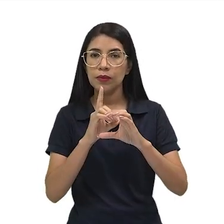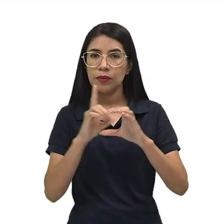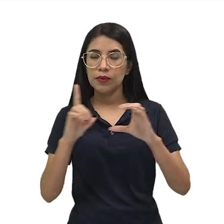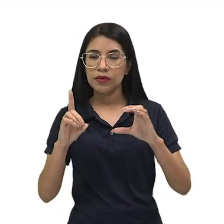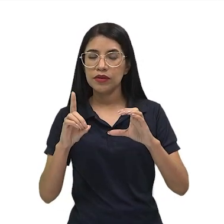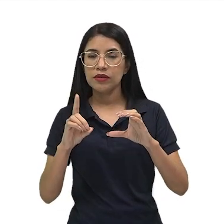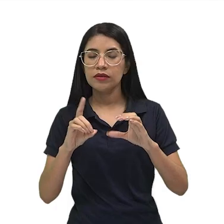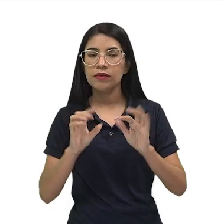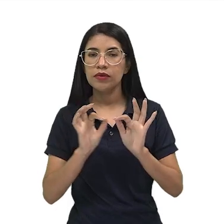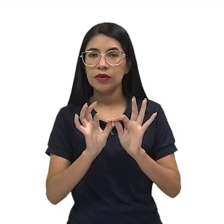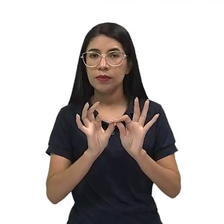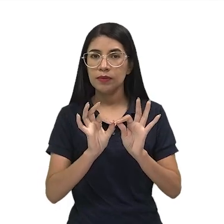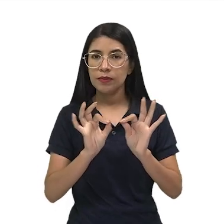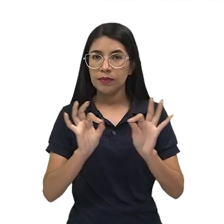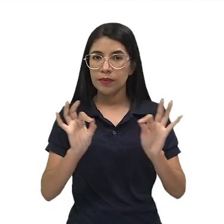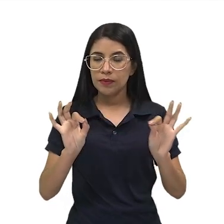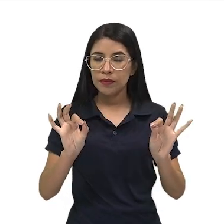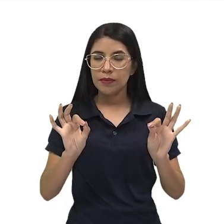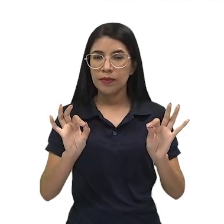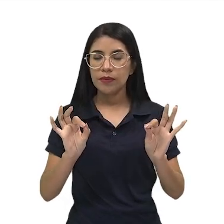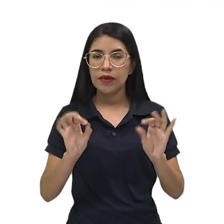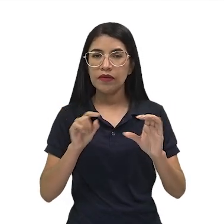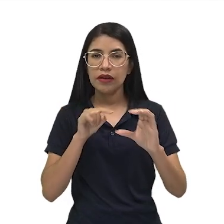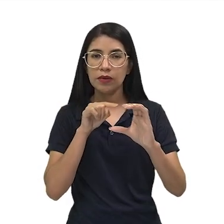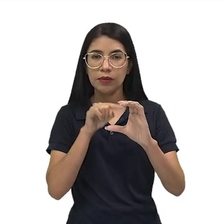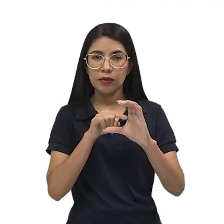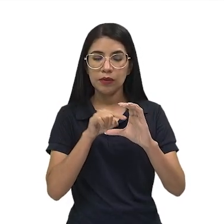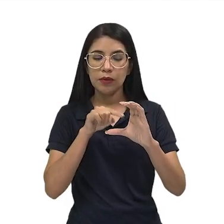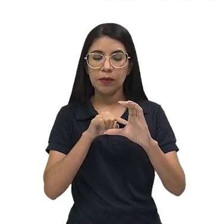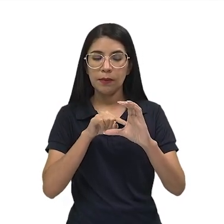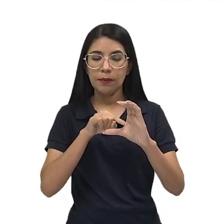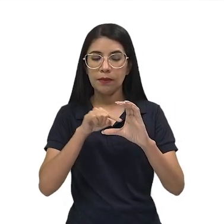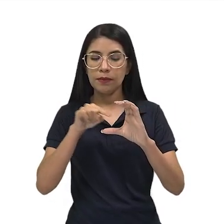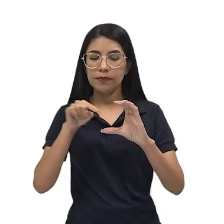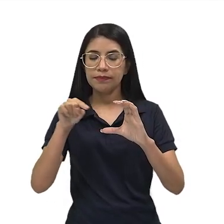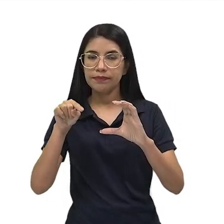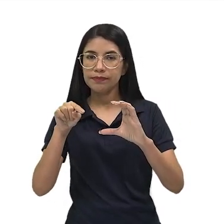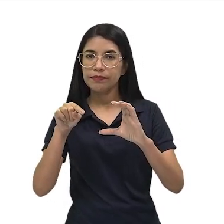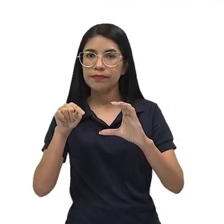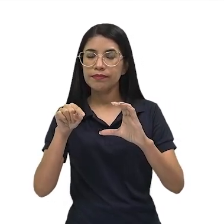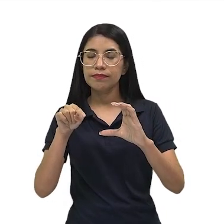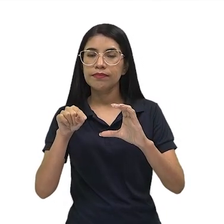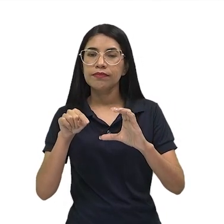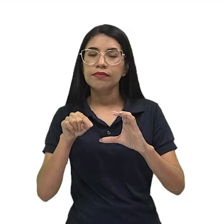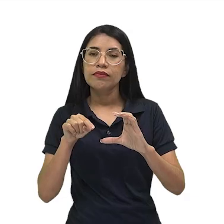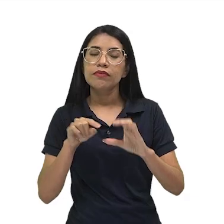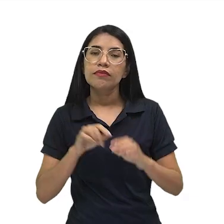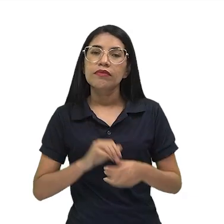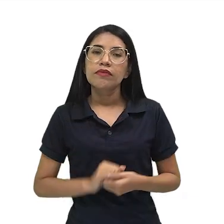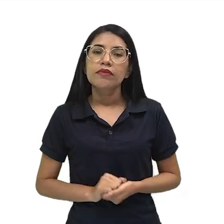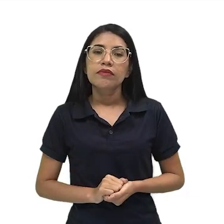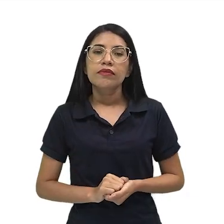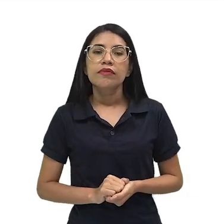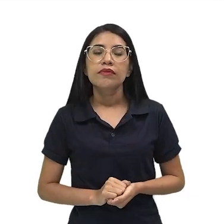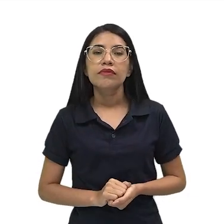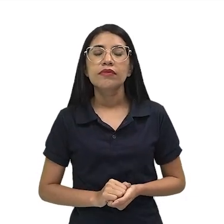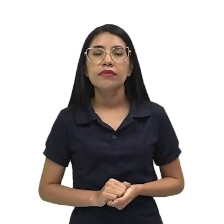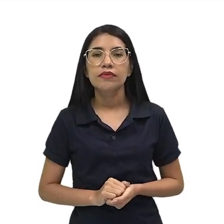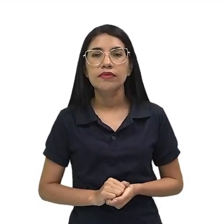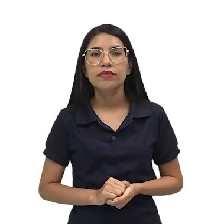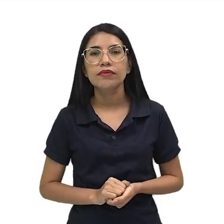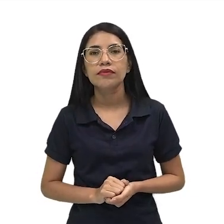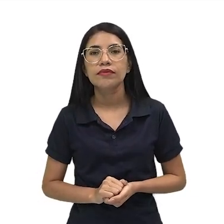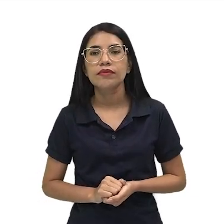segmento de reta que vai de um ponto ao outro, certo? Passando pelo centro